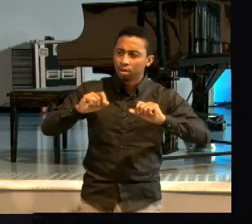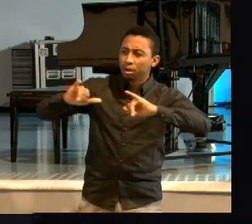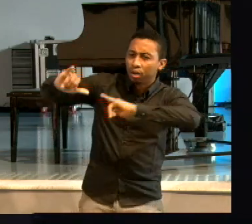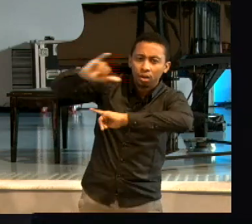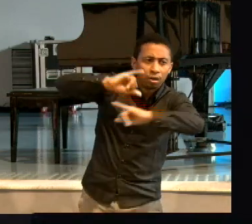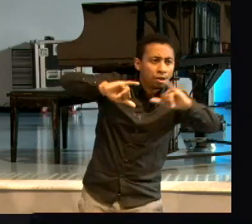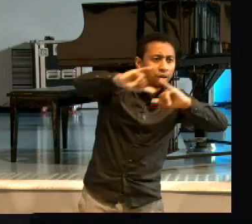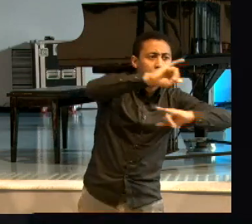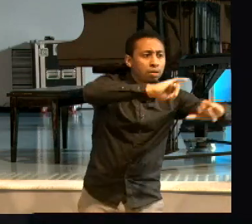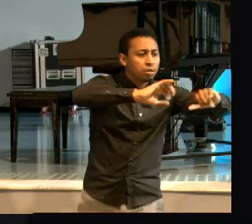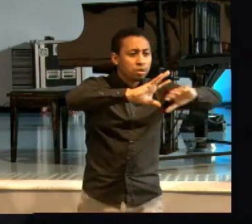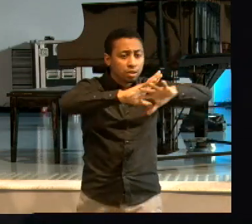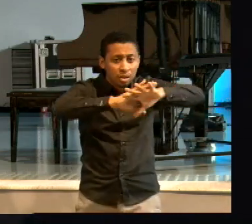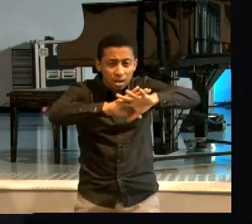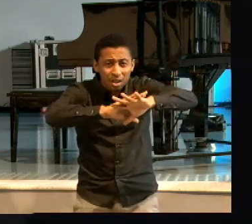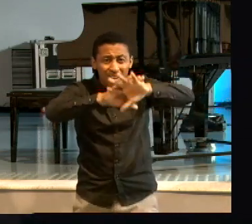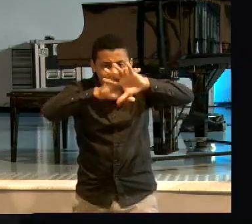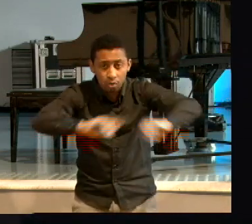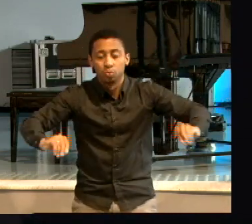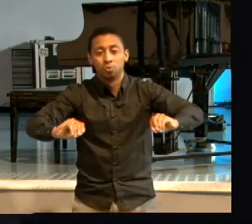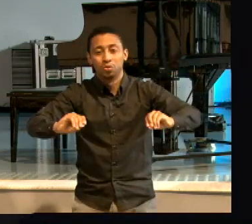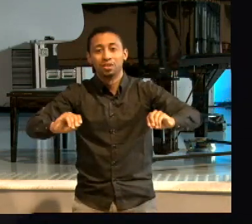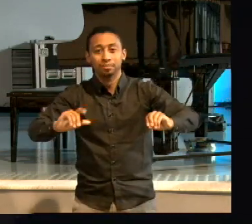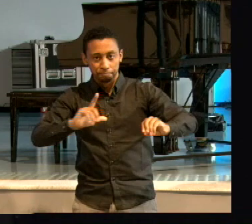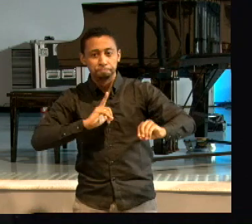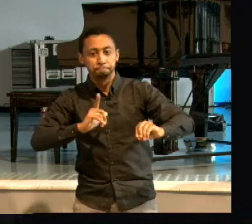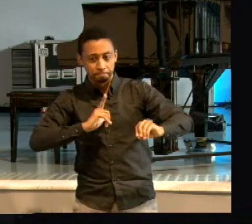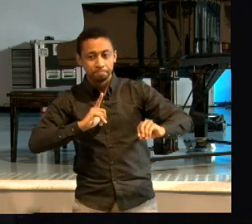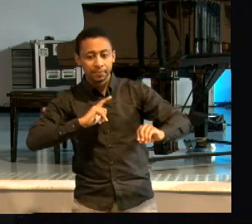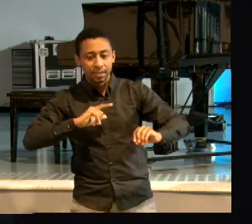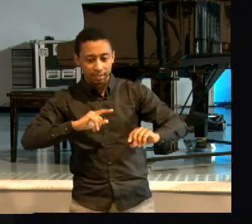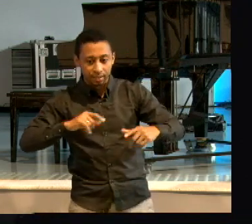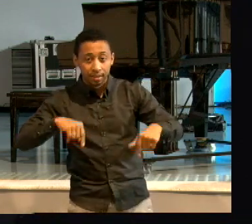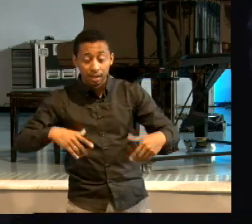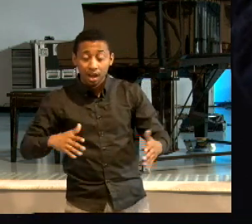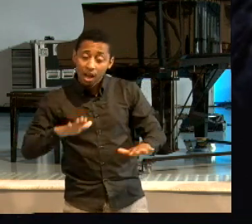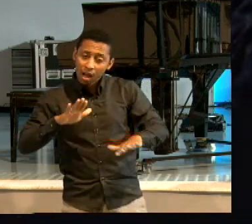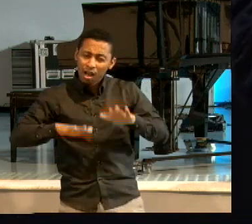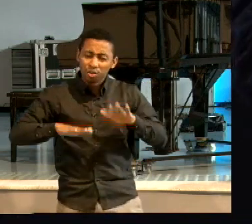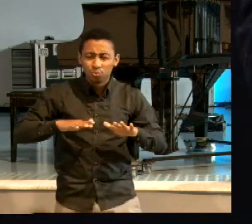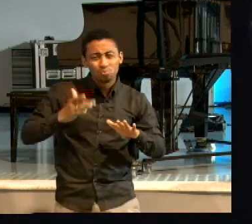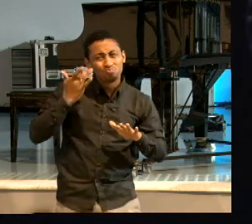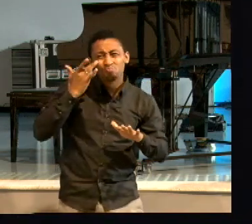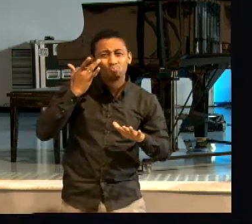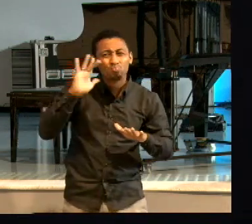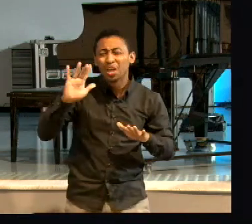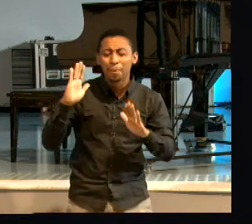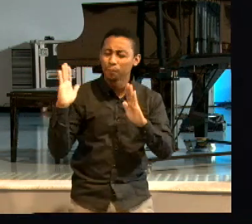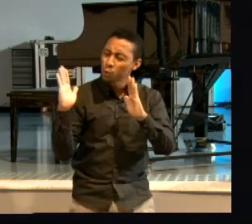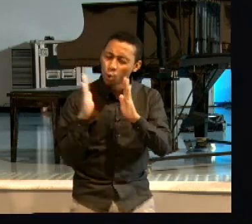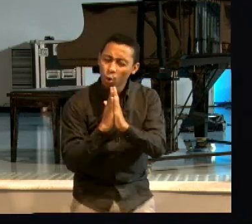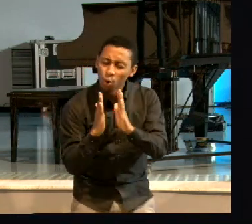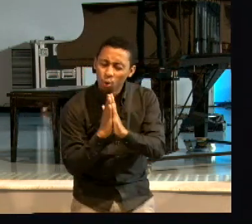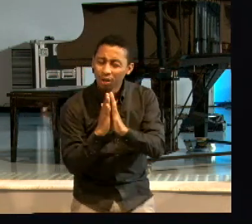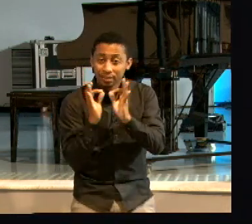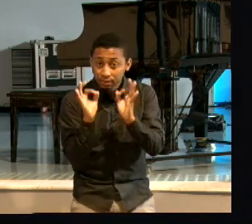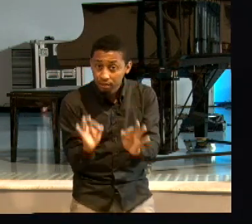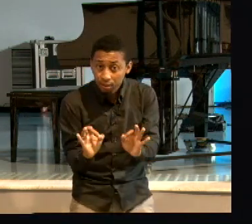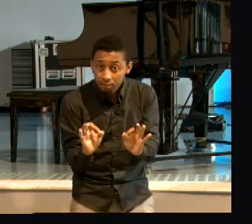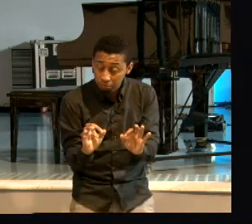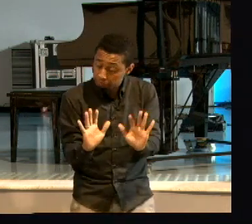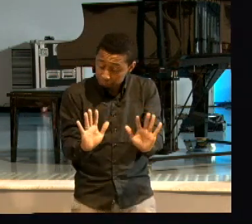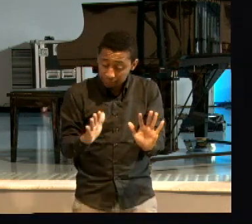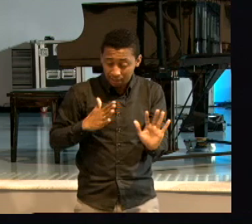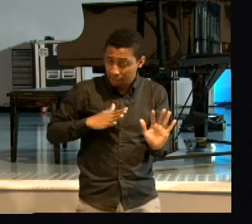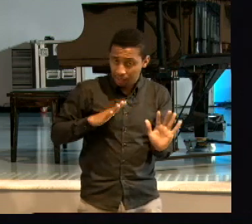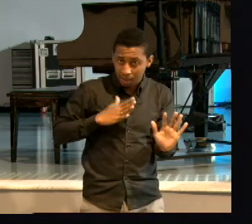hoje. E mesmo que a gente não tenha talvez uma direção de orar especificamente por isso, a Bíblia diz que muitas vezes